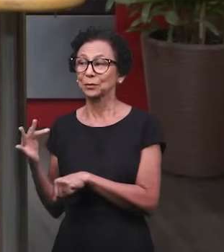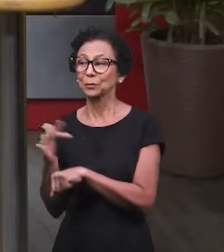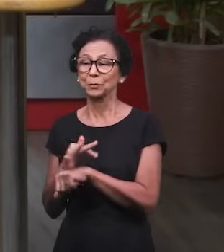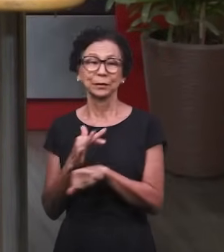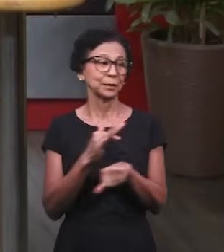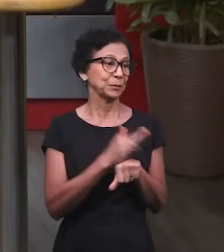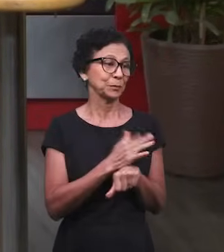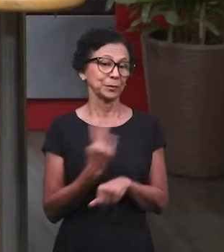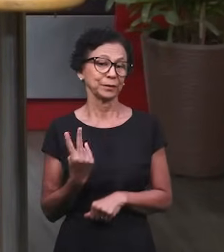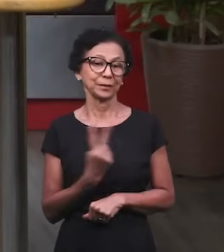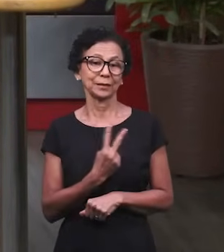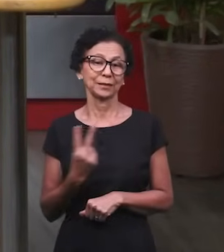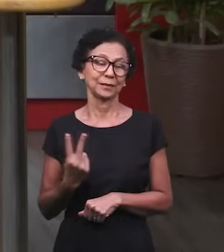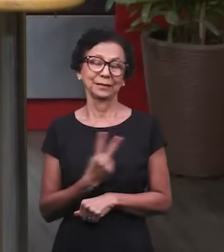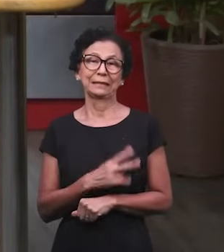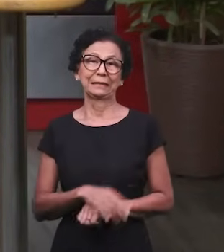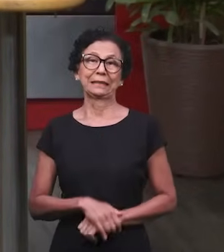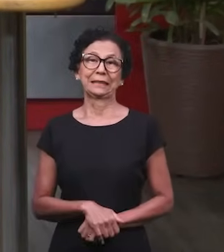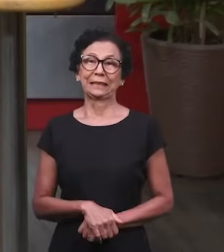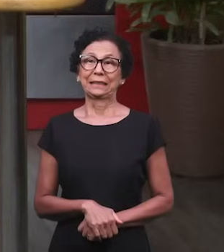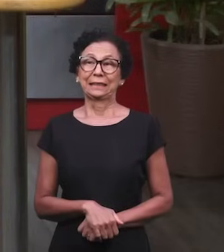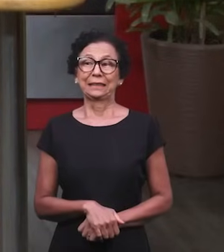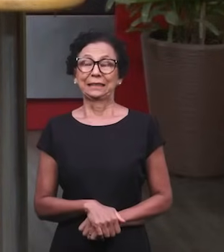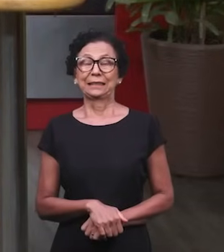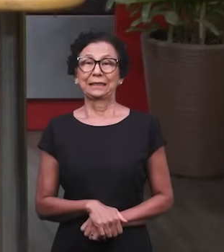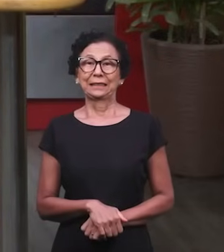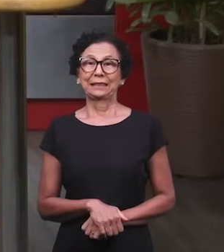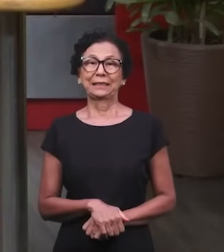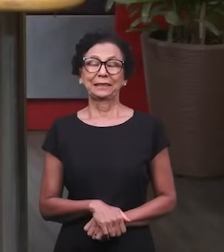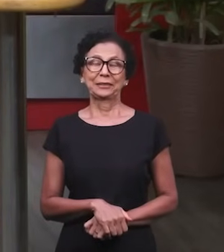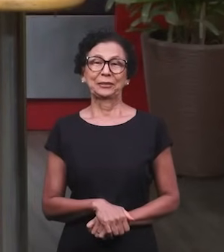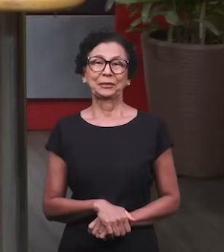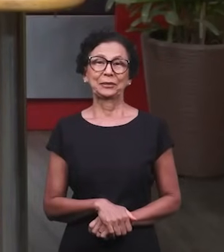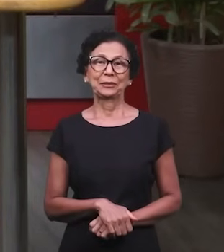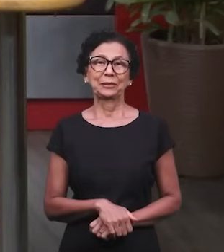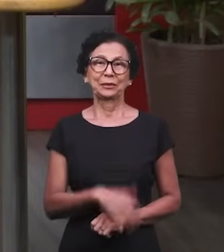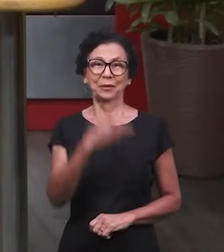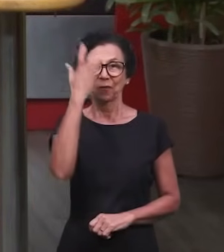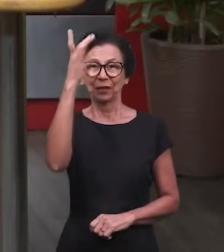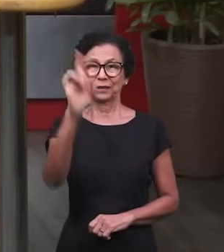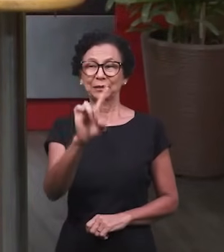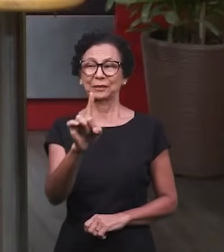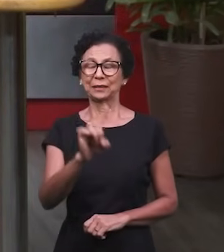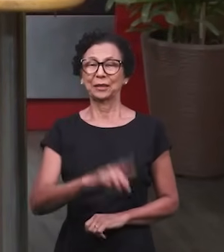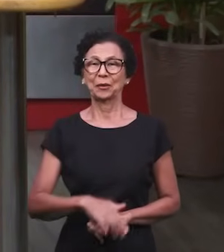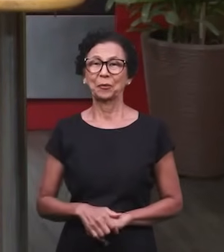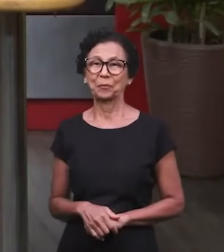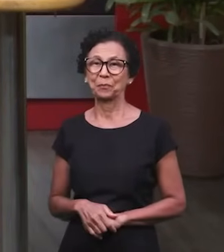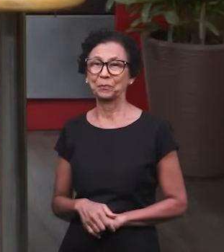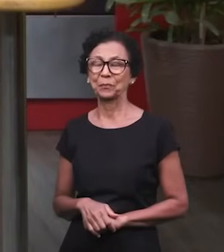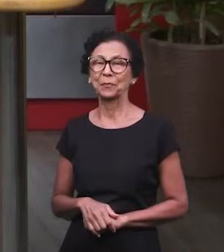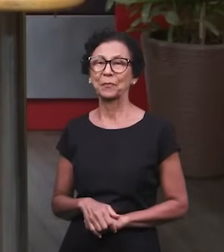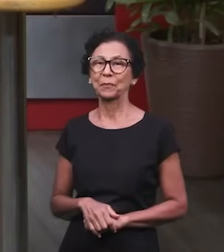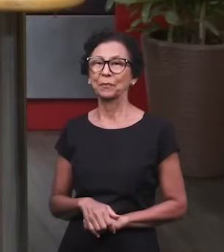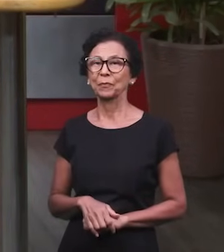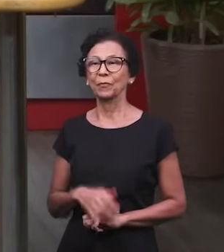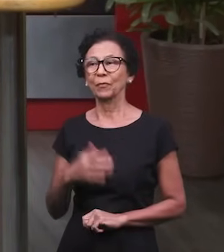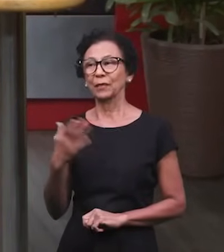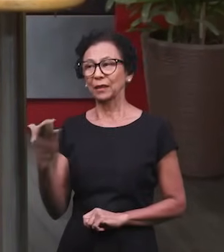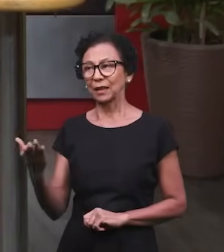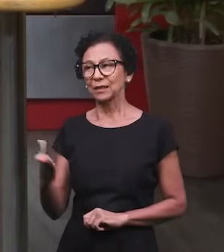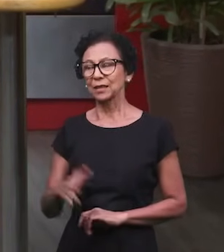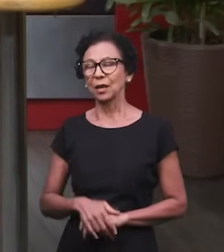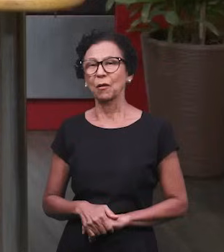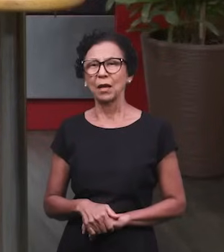kg R é difícil aí viu não é não é fácil não olha só ag agora Josi me permita quando você falou né quem